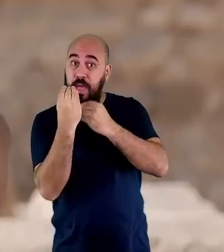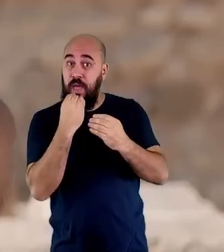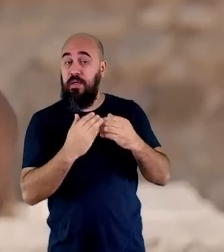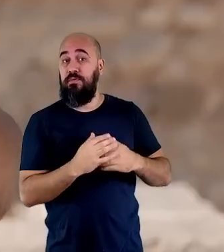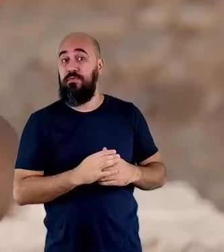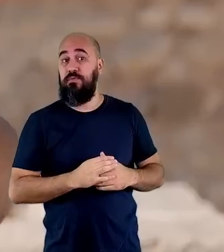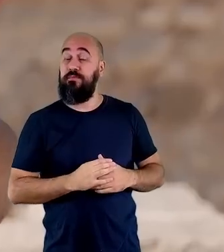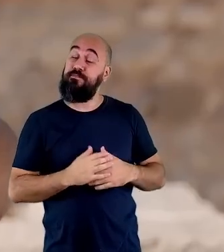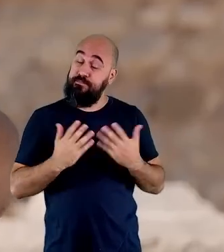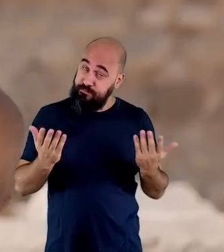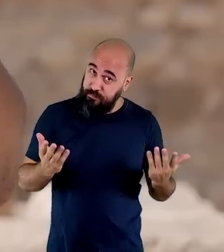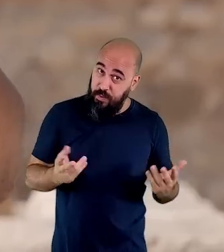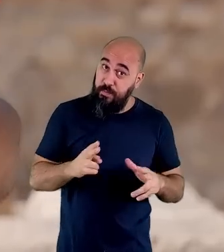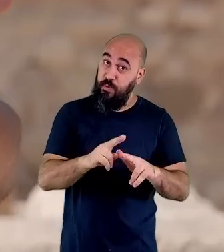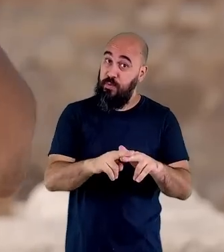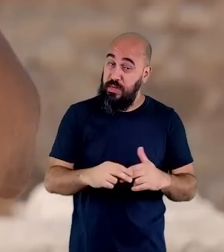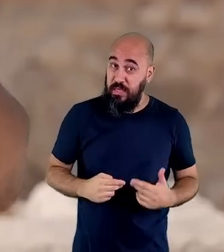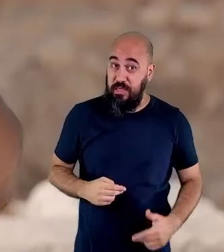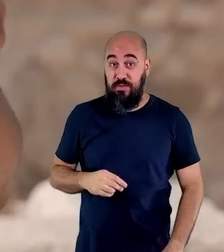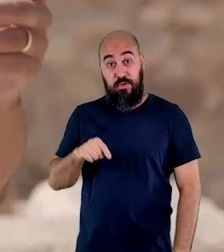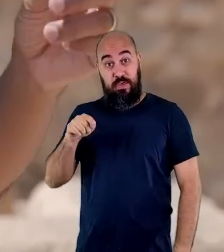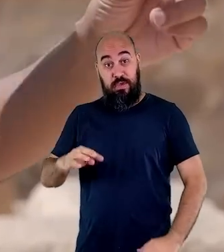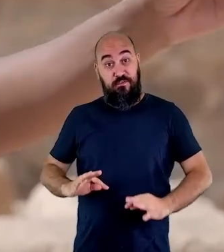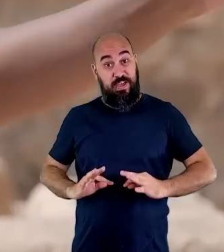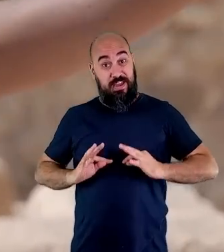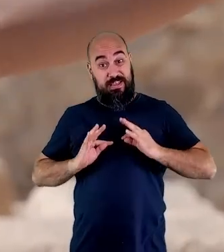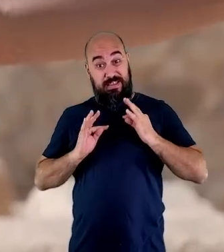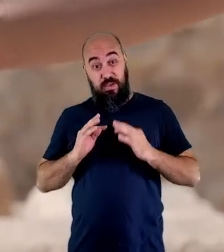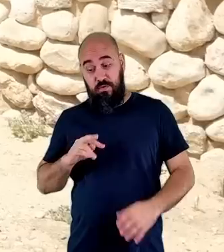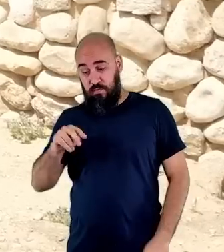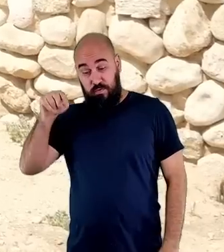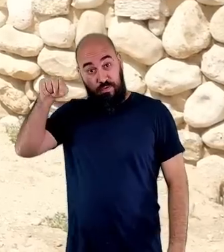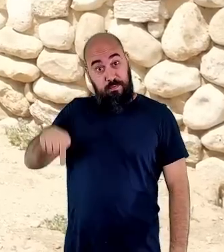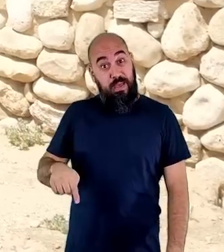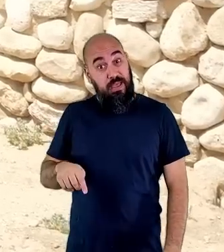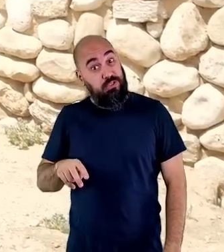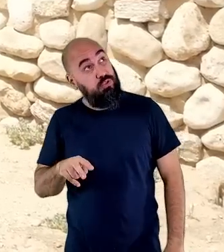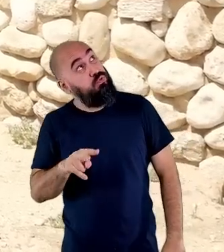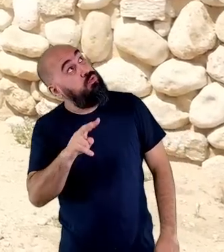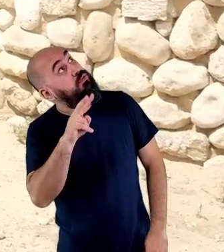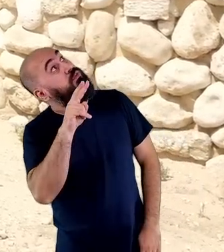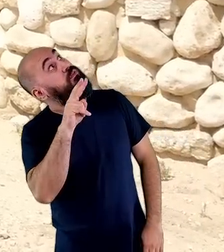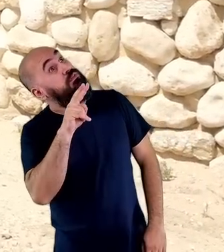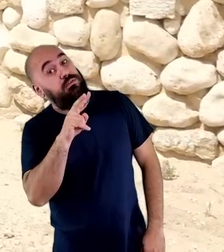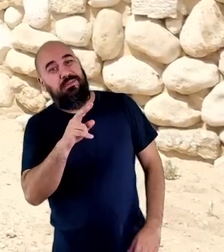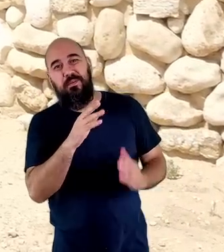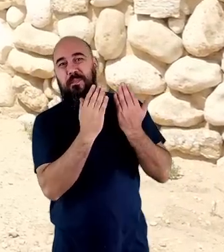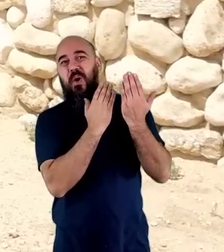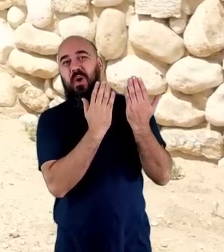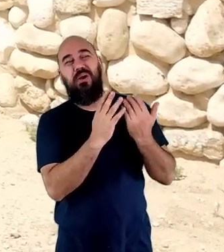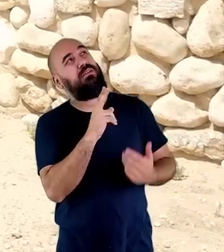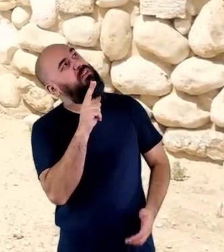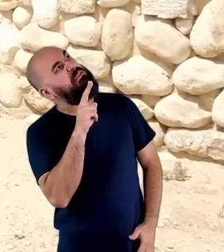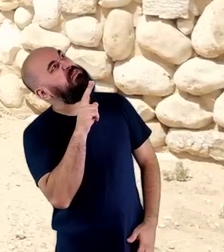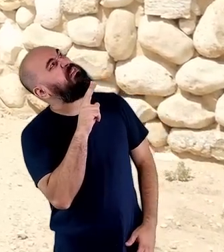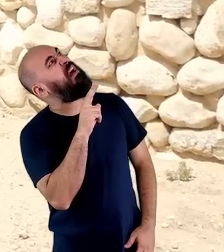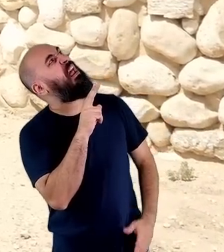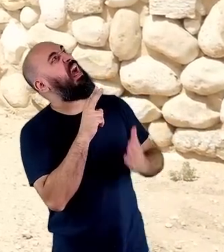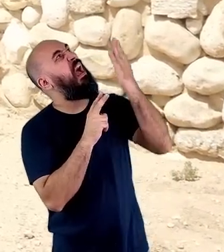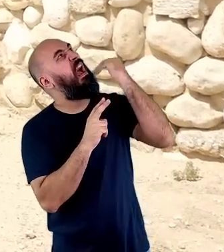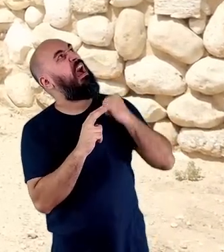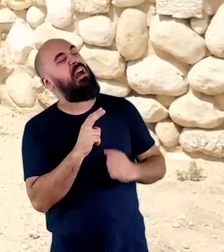tudo isso me leva a crer que os escribas e fariseus começaram a reclamar da porta, de modo que Jesus, de maneira muito